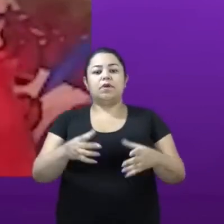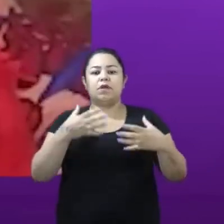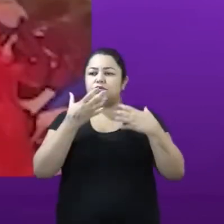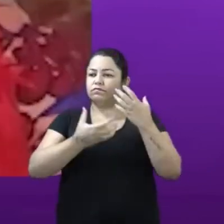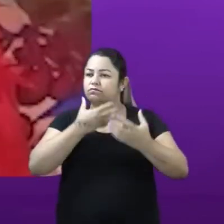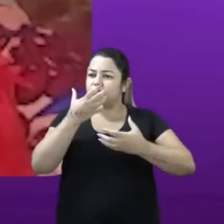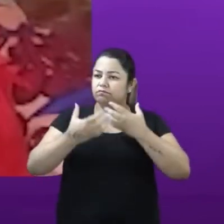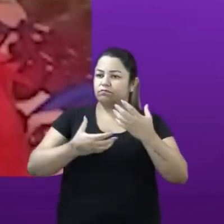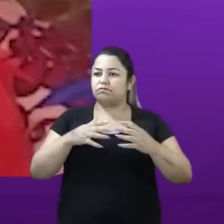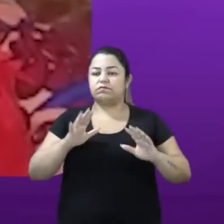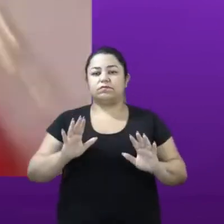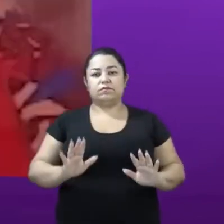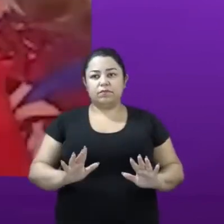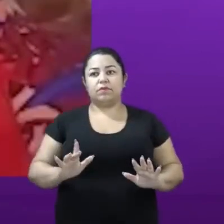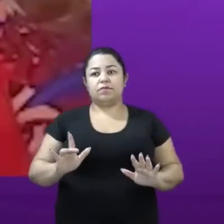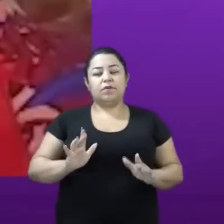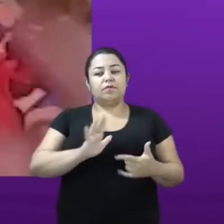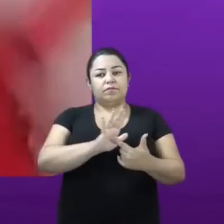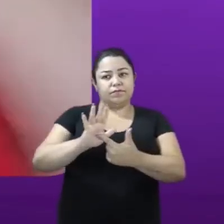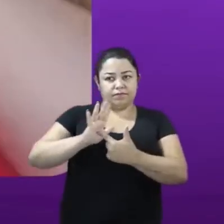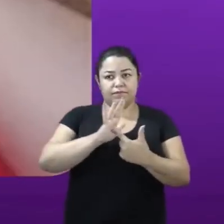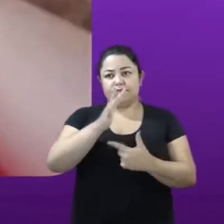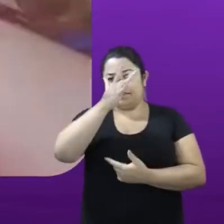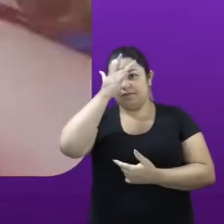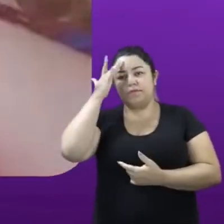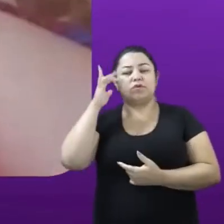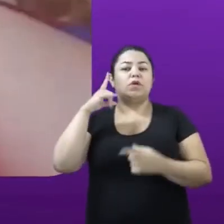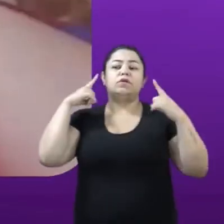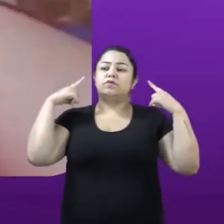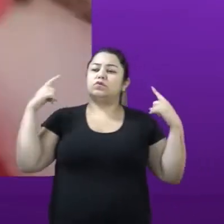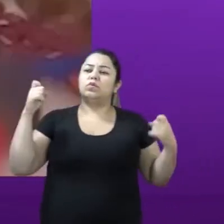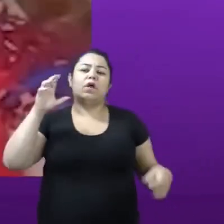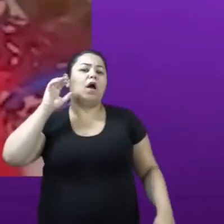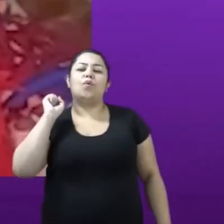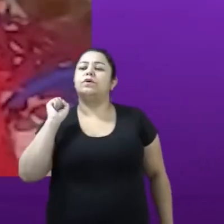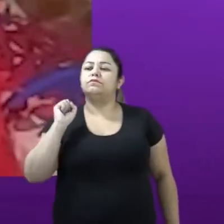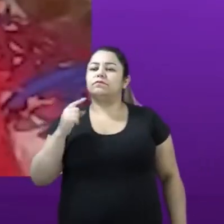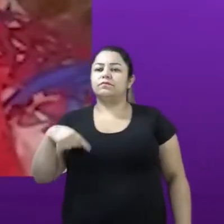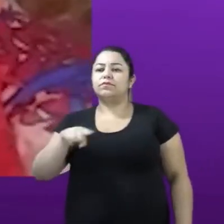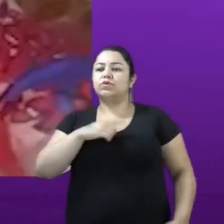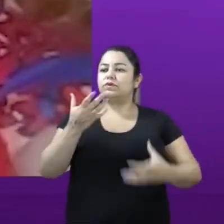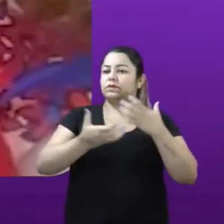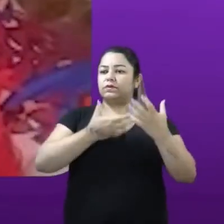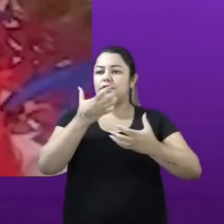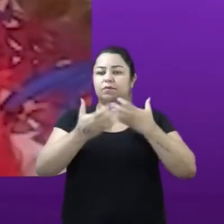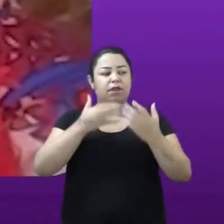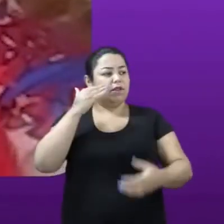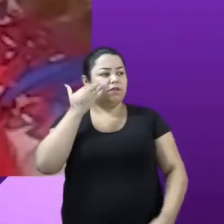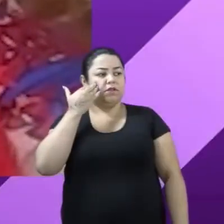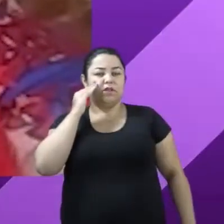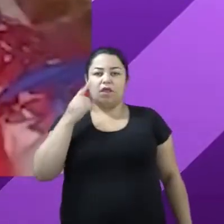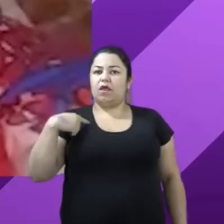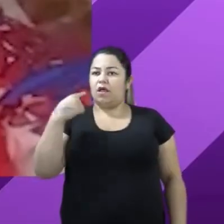levo nossos atabaques para mostrar, né, para as pessoas possam escutar o que são nossas cantigas, entender